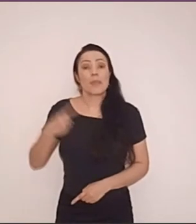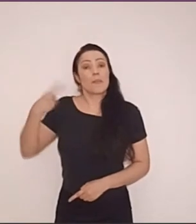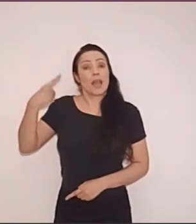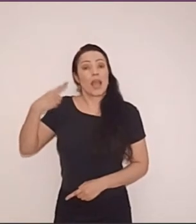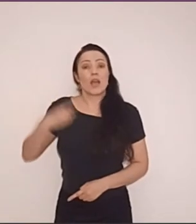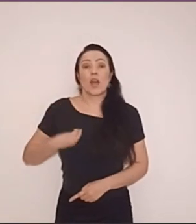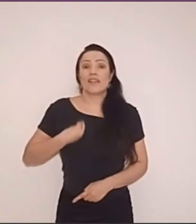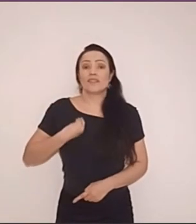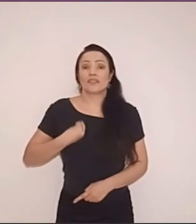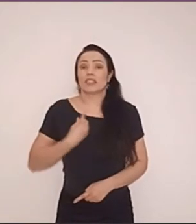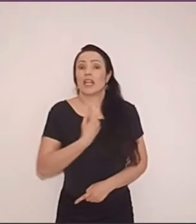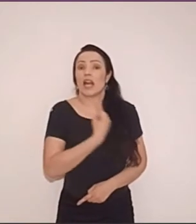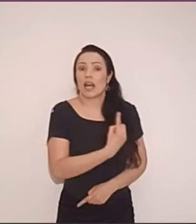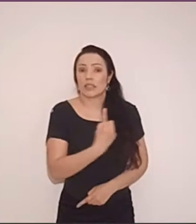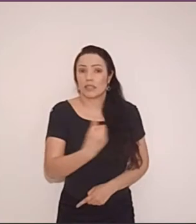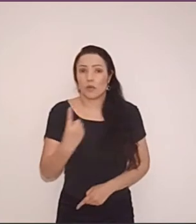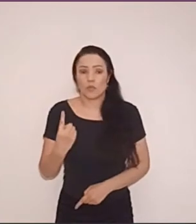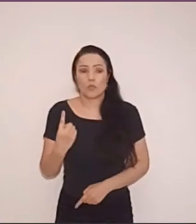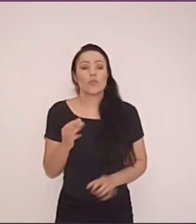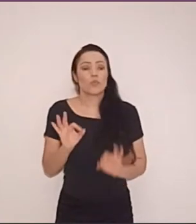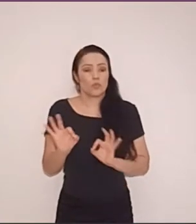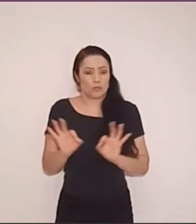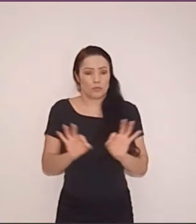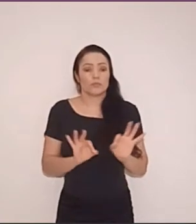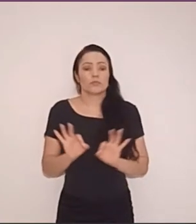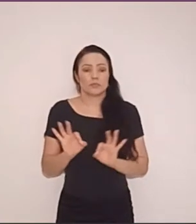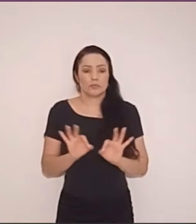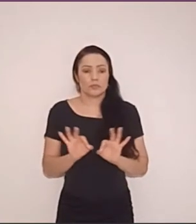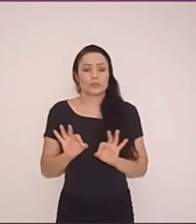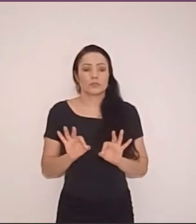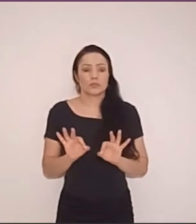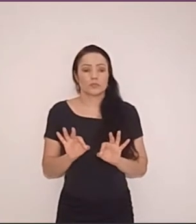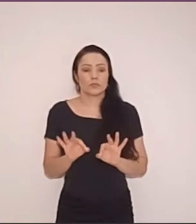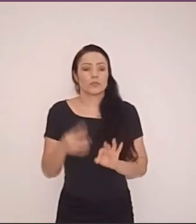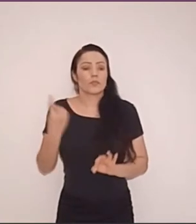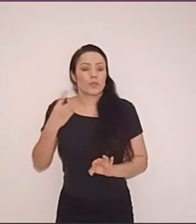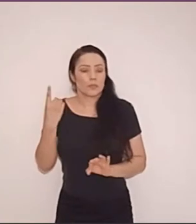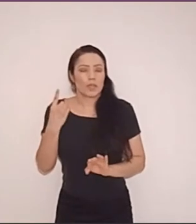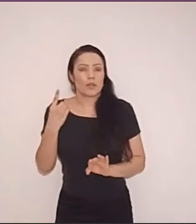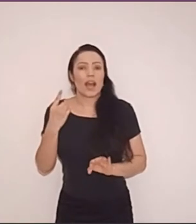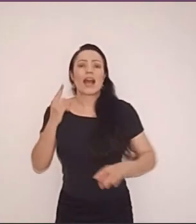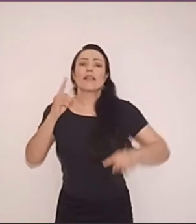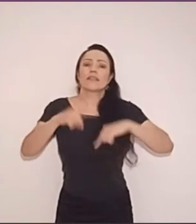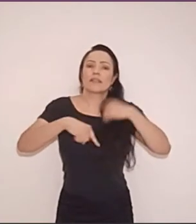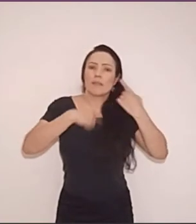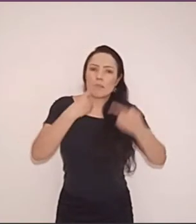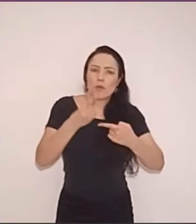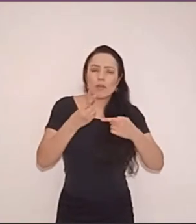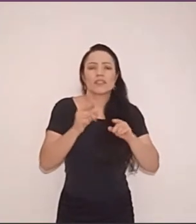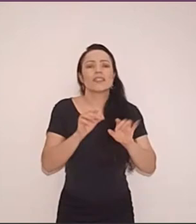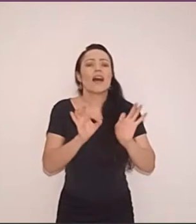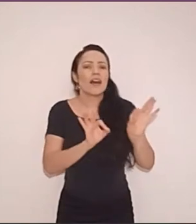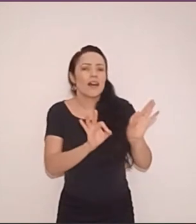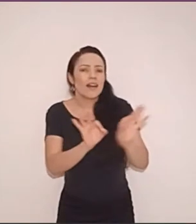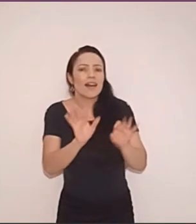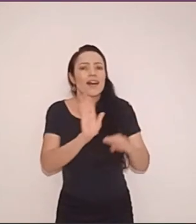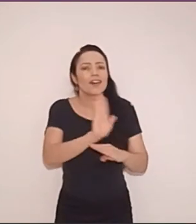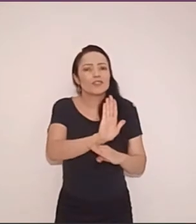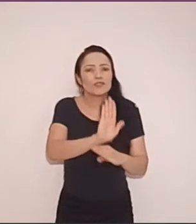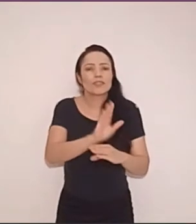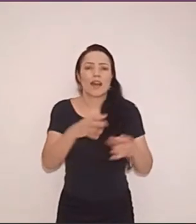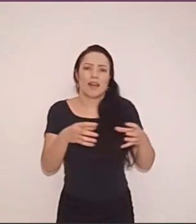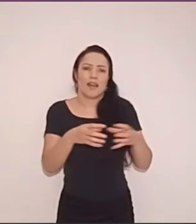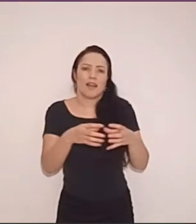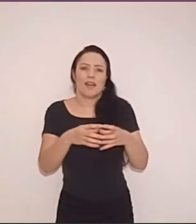vida das pessoas que consertar a vida das pessoas a gente conserta a vida dos povos mas não só ajuda a pessoa